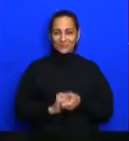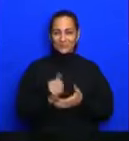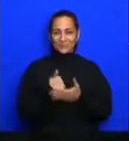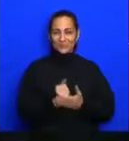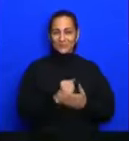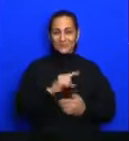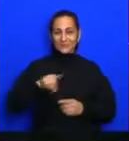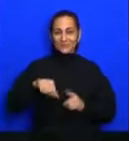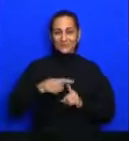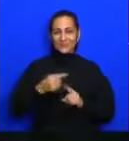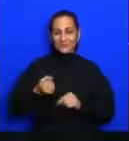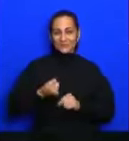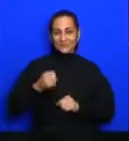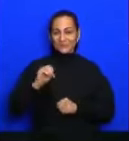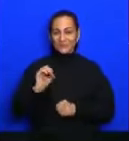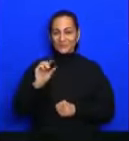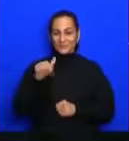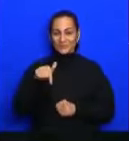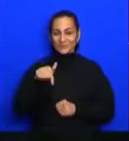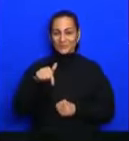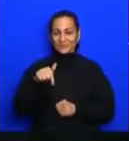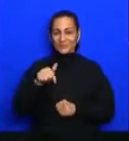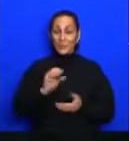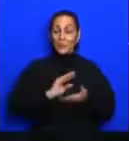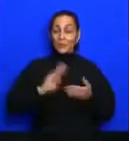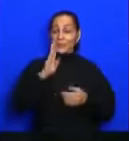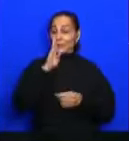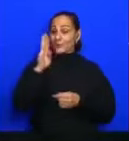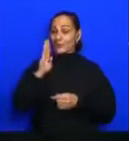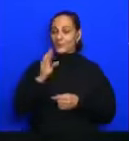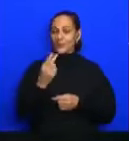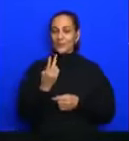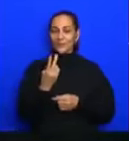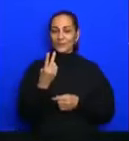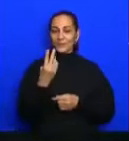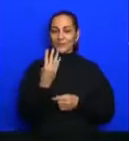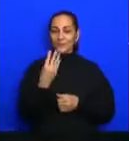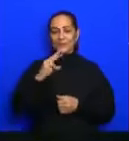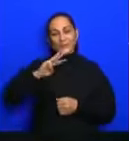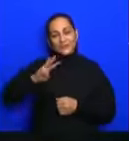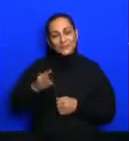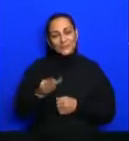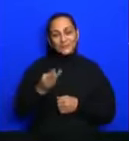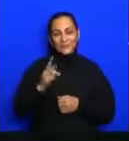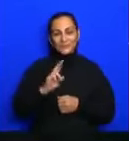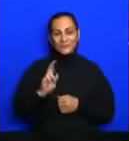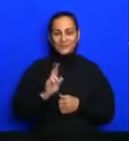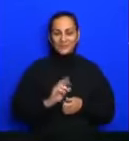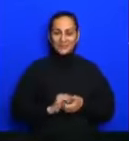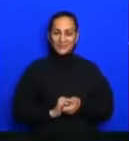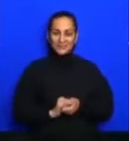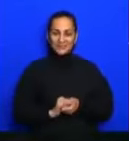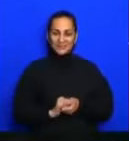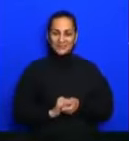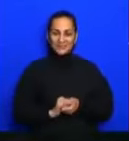Vem chegando mais um número, 07, bola 07. O prêmio está estimado em 24 milhões de